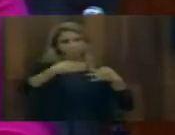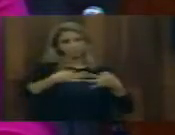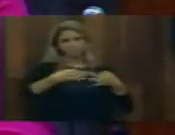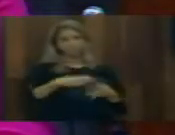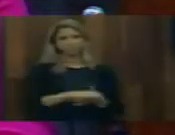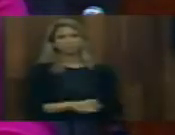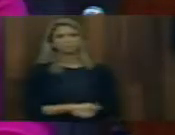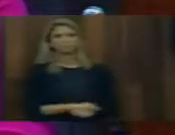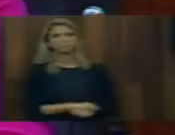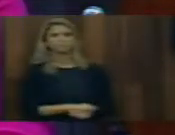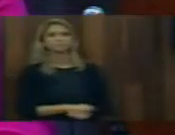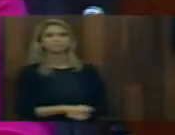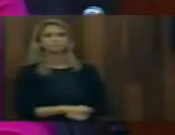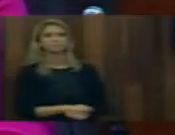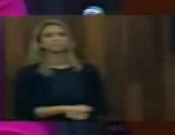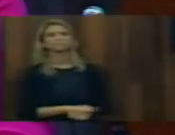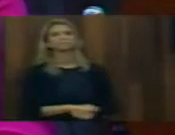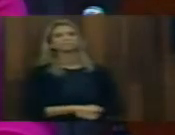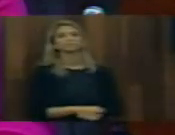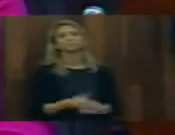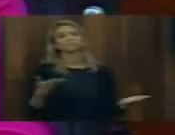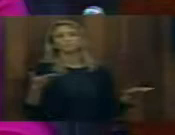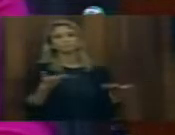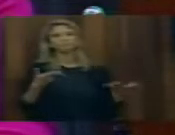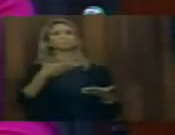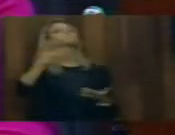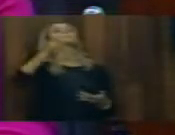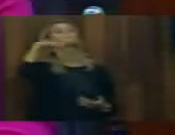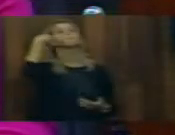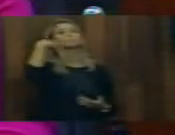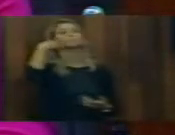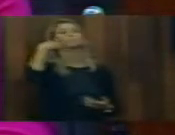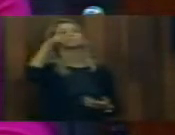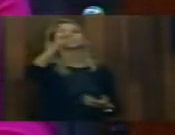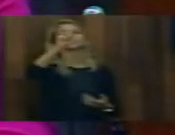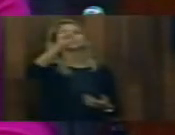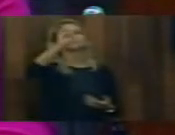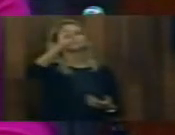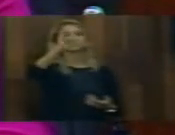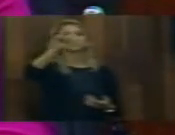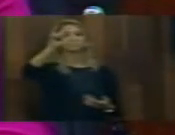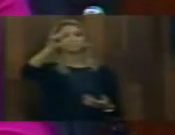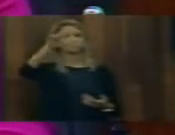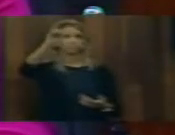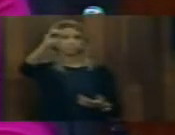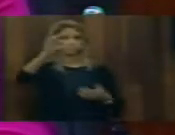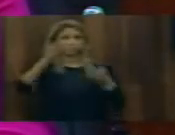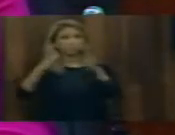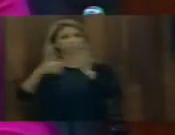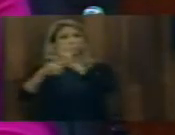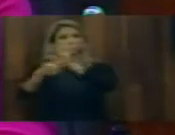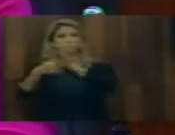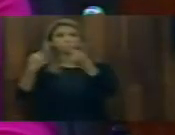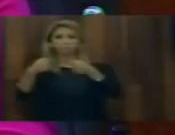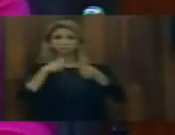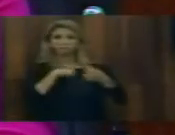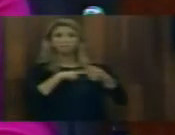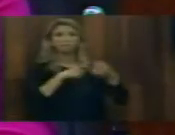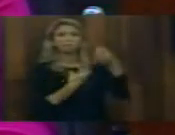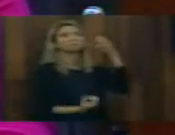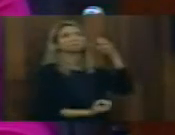lei 0164-2019, Silvio Davi P. Oliveira, dispõe sobre a instalação de dispositivo eletrônico